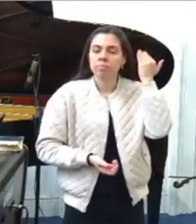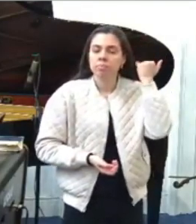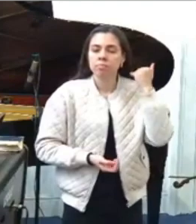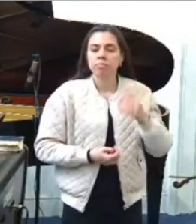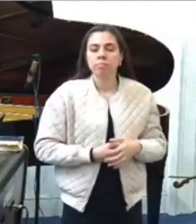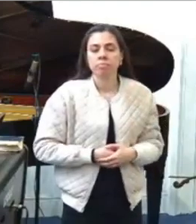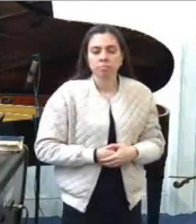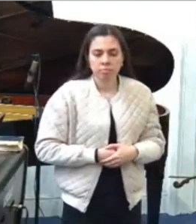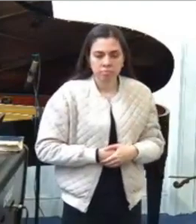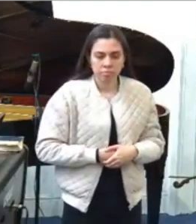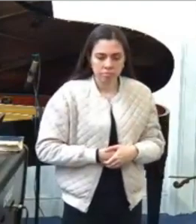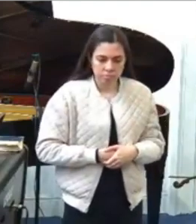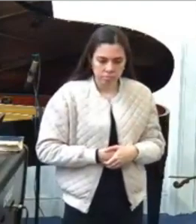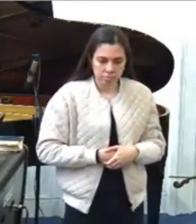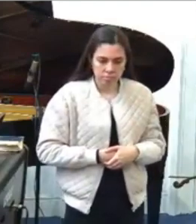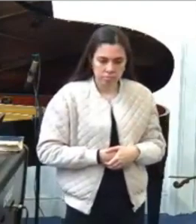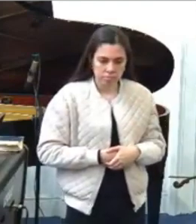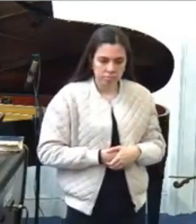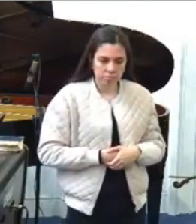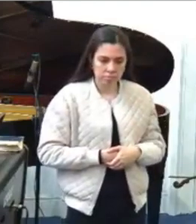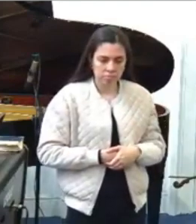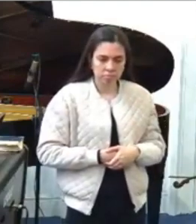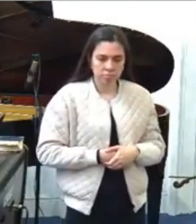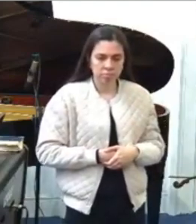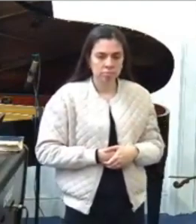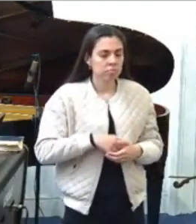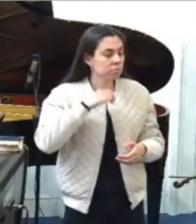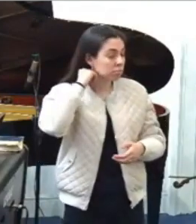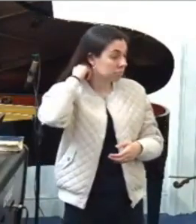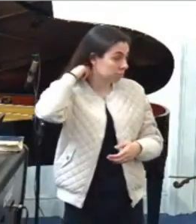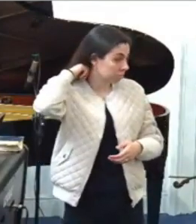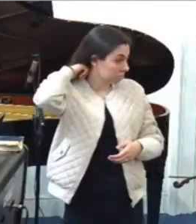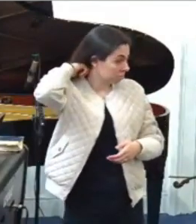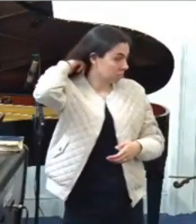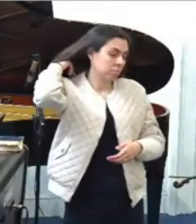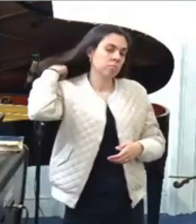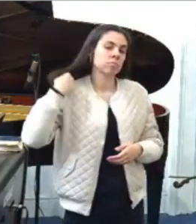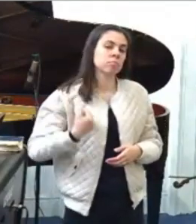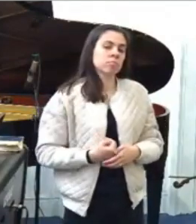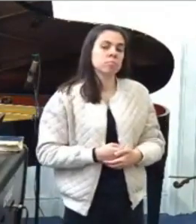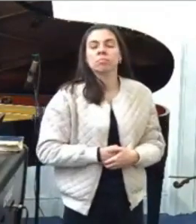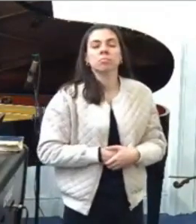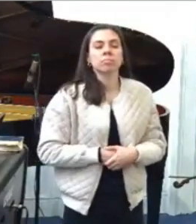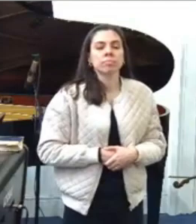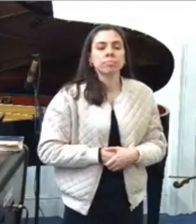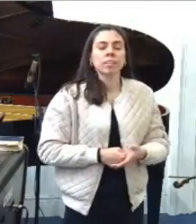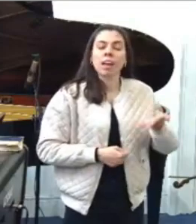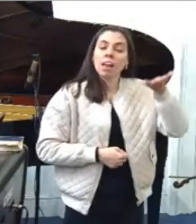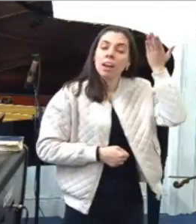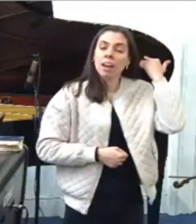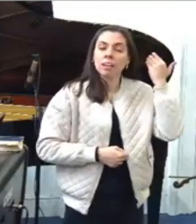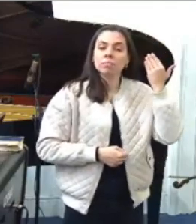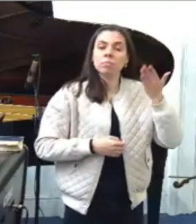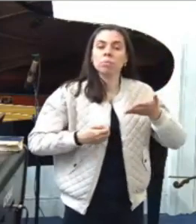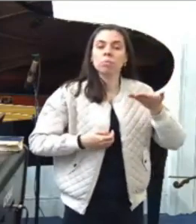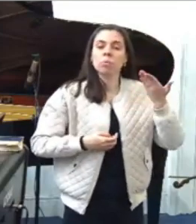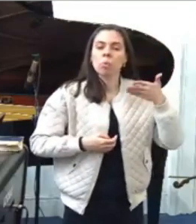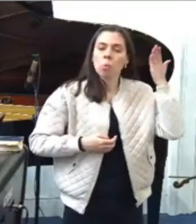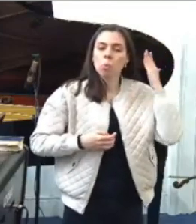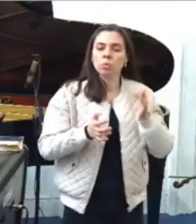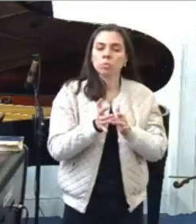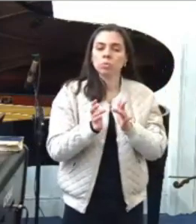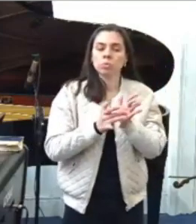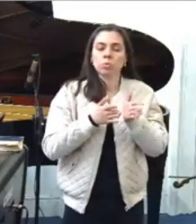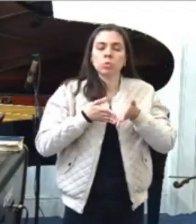aquela mordida no calcanhar, como anunciada em Gênesis 3,15, então fosse realizada e